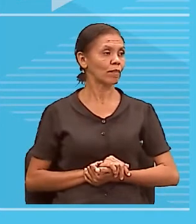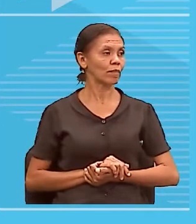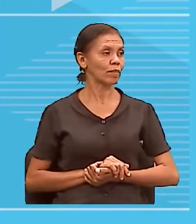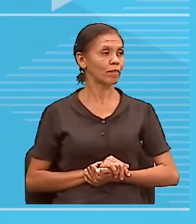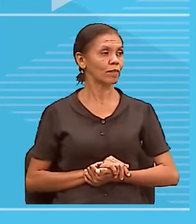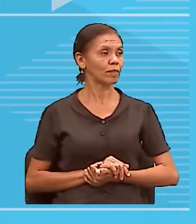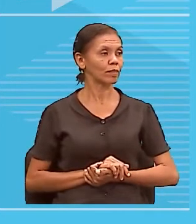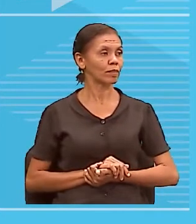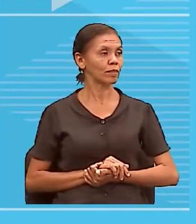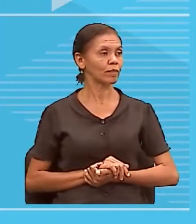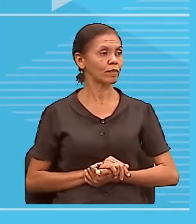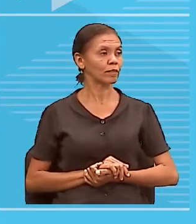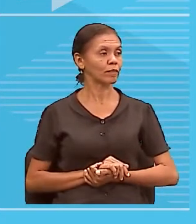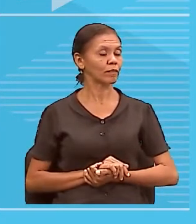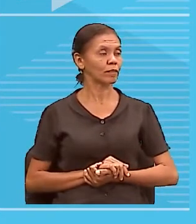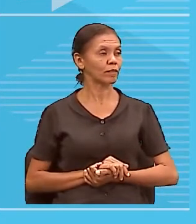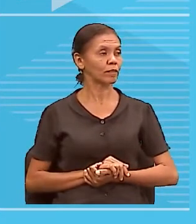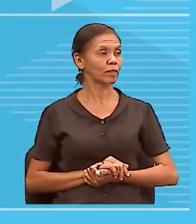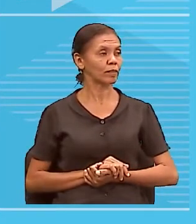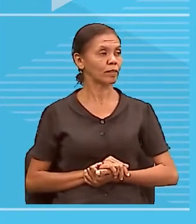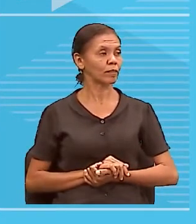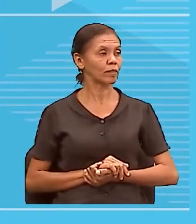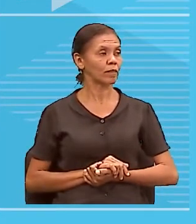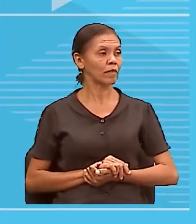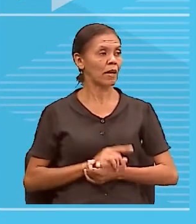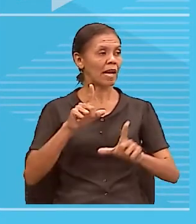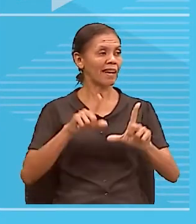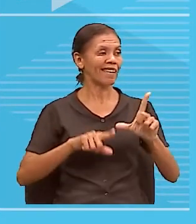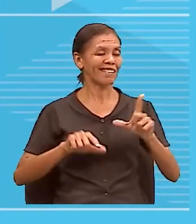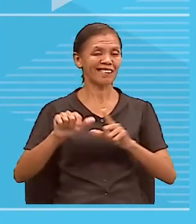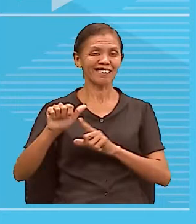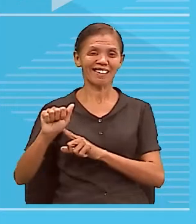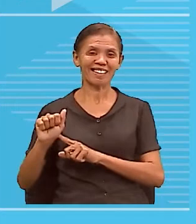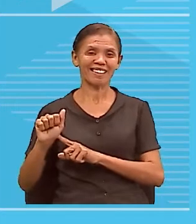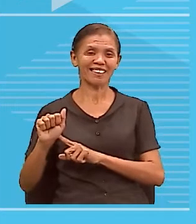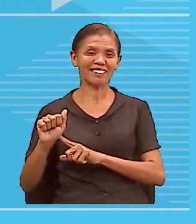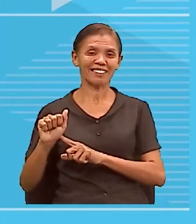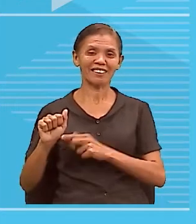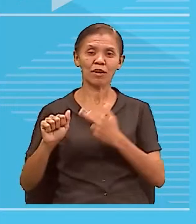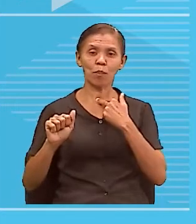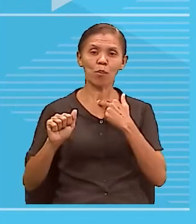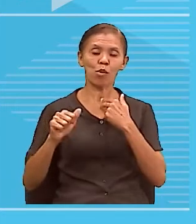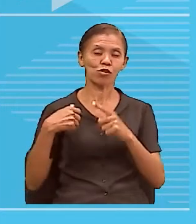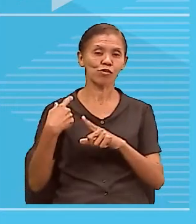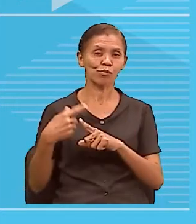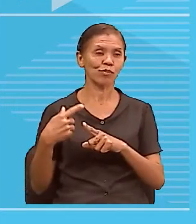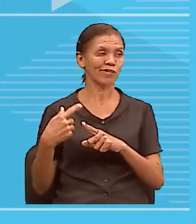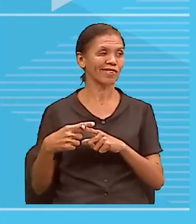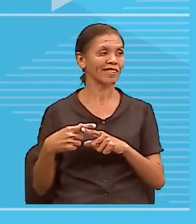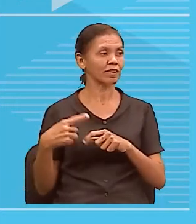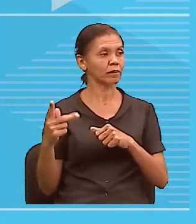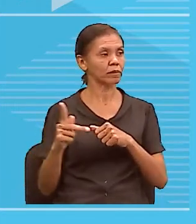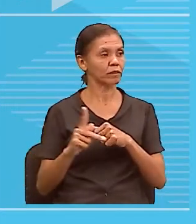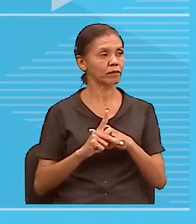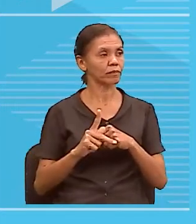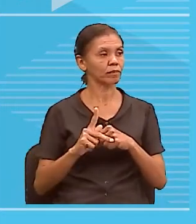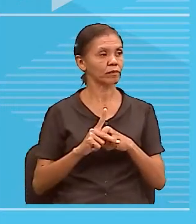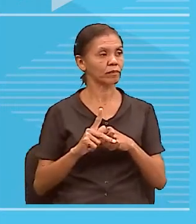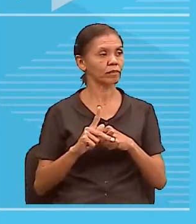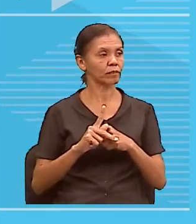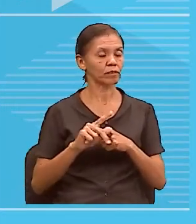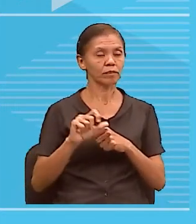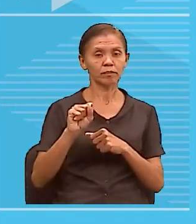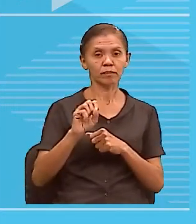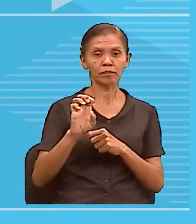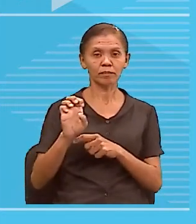Ah tá por que que não serve a letra a a regra esse porque esse pronome c